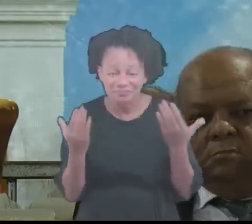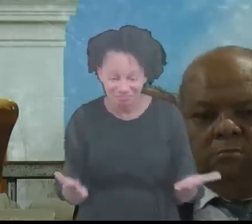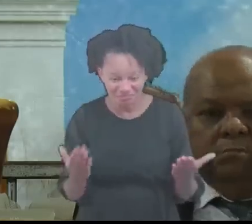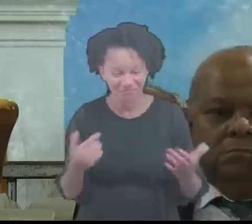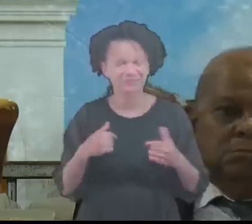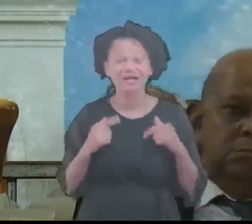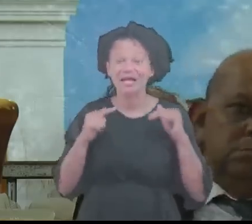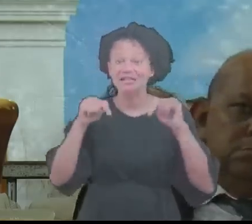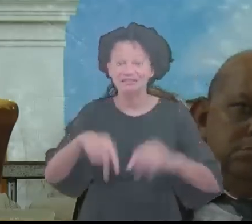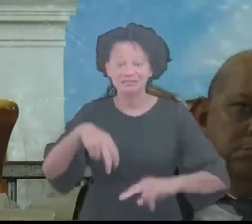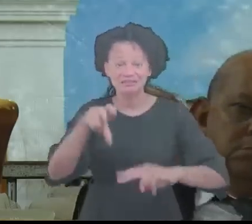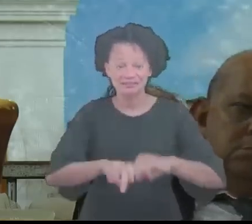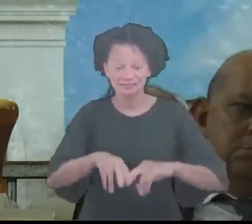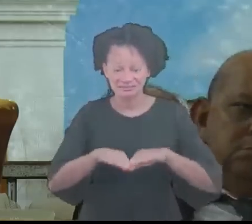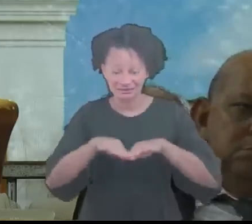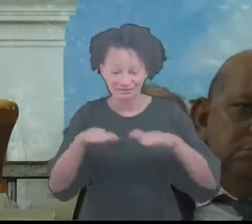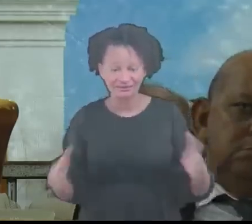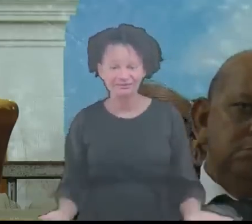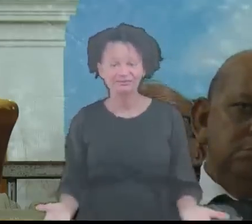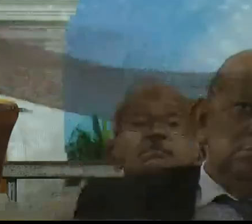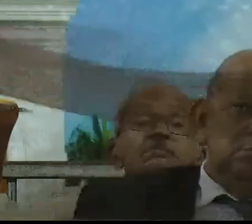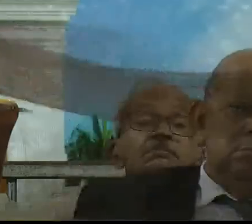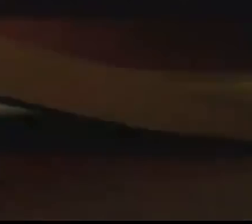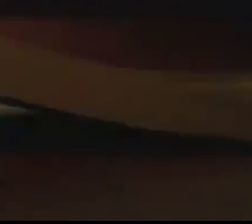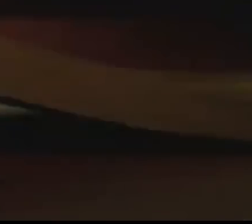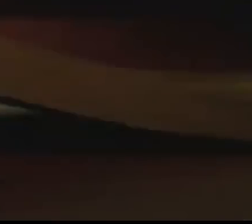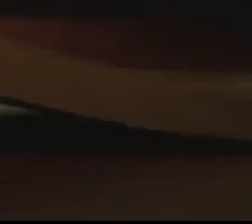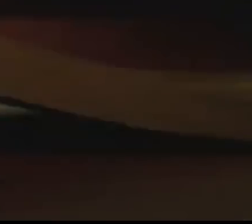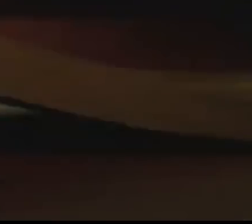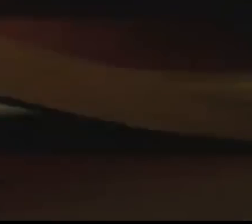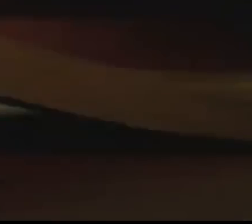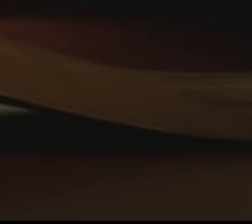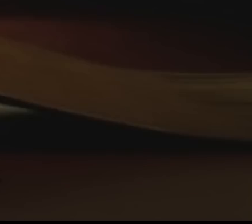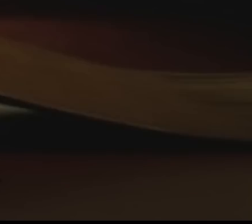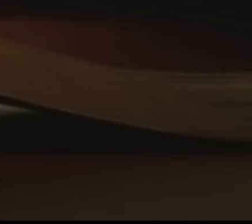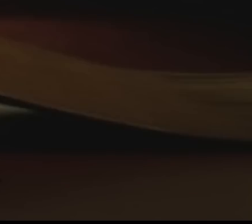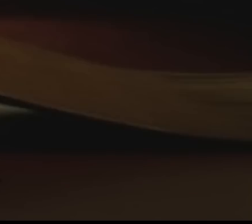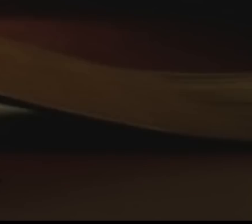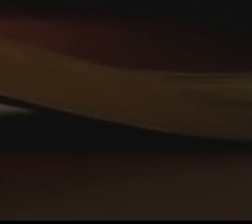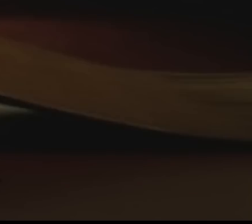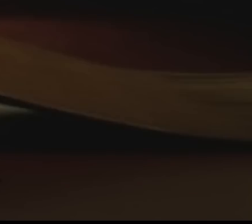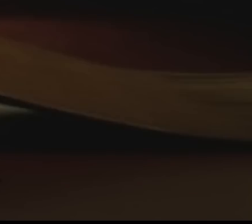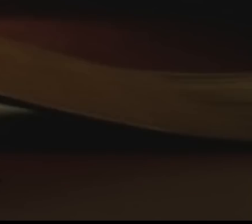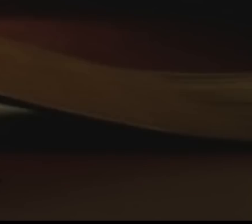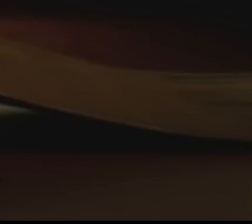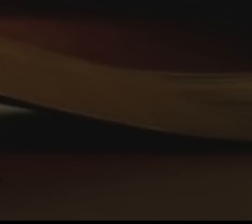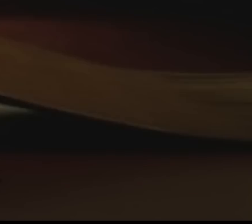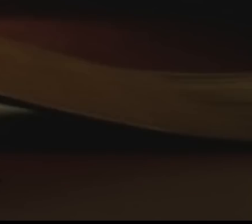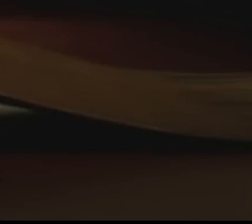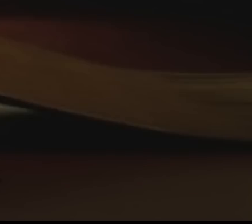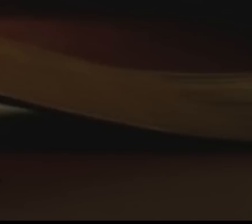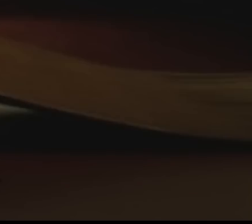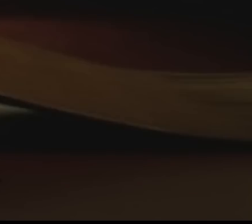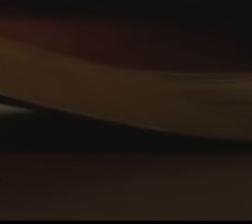está sentado à sua mesa, dá o meu nardo o seu cheiro.